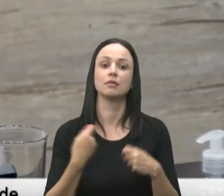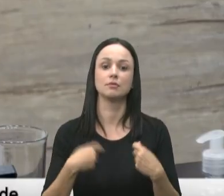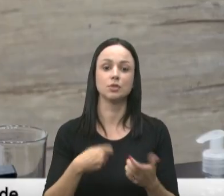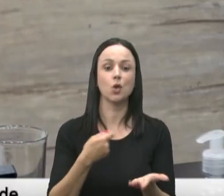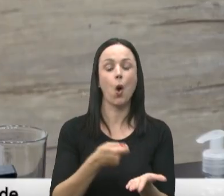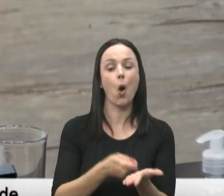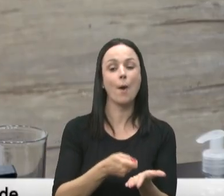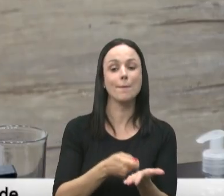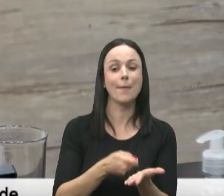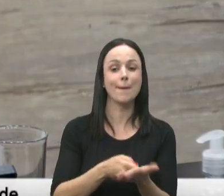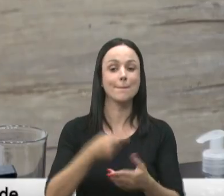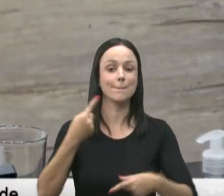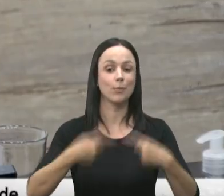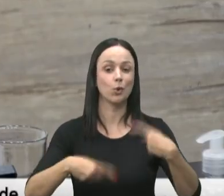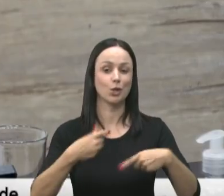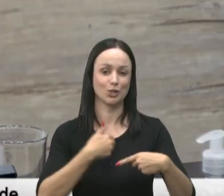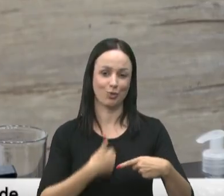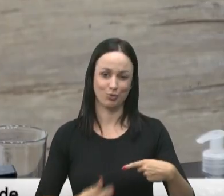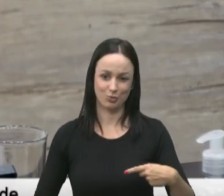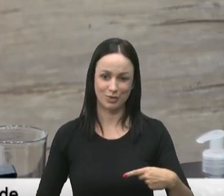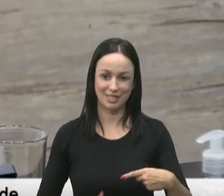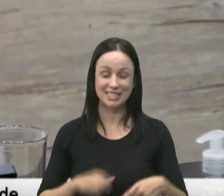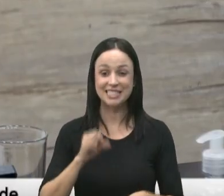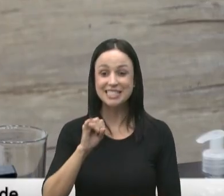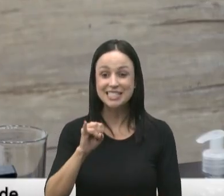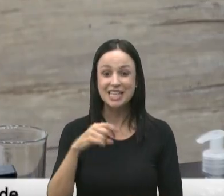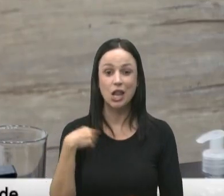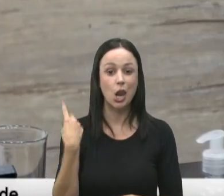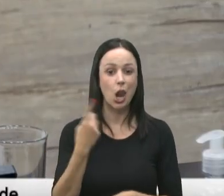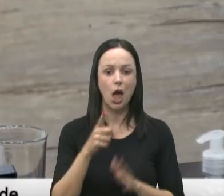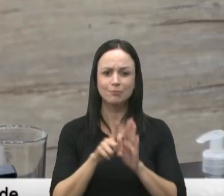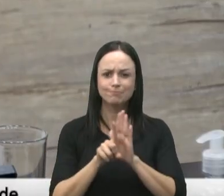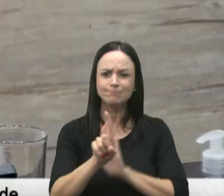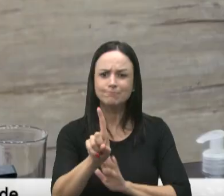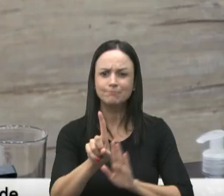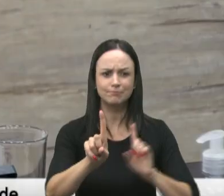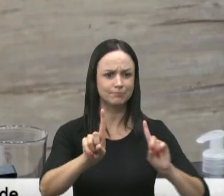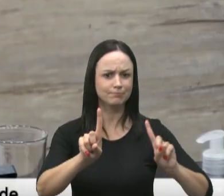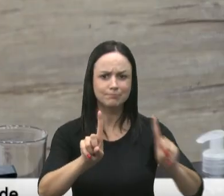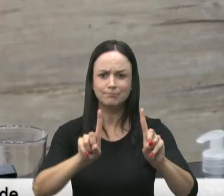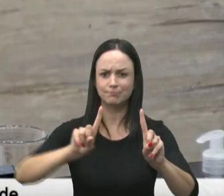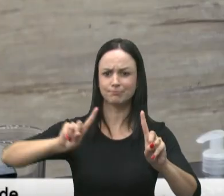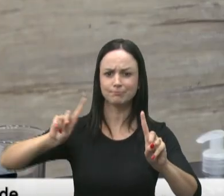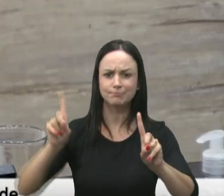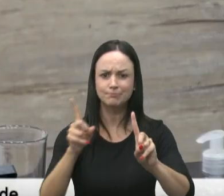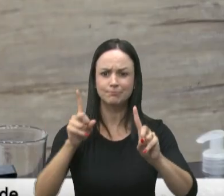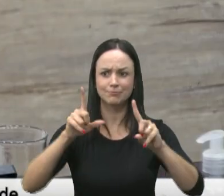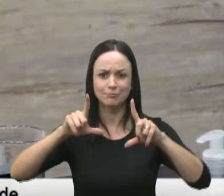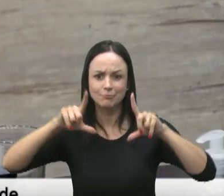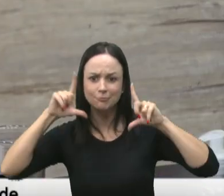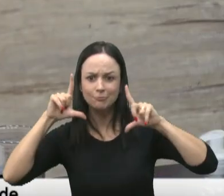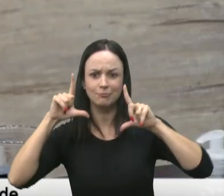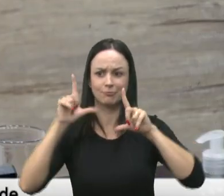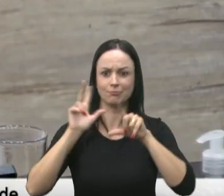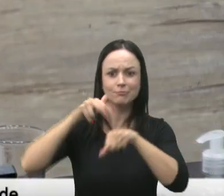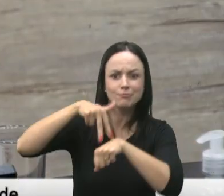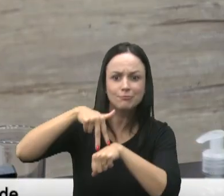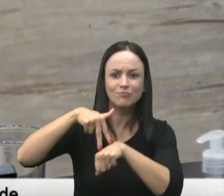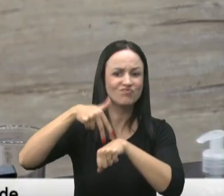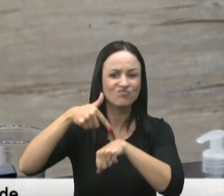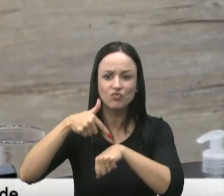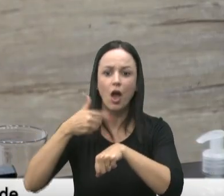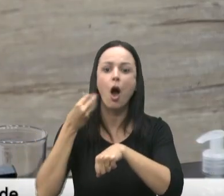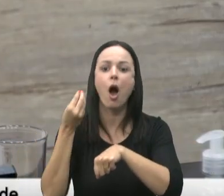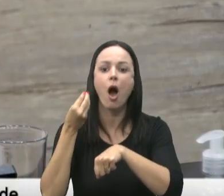políticas públicas. Mas se a gente não aparecer, se a gente não existir, se a gente não se fizer presente, se a gente não ocupar os